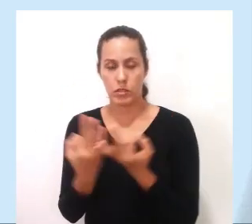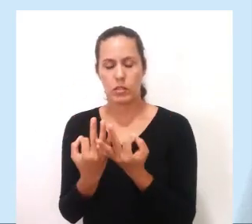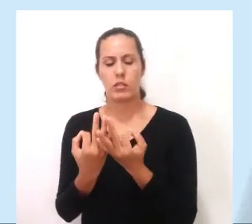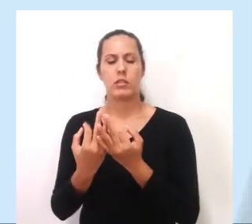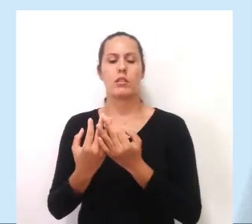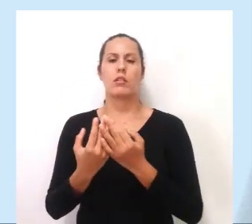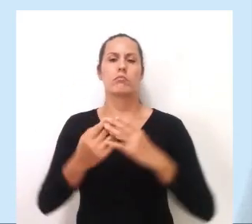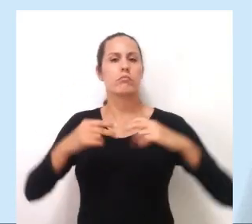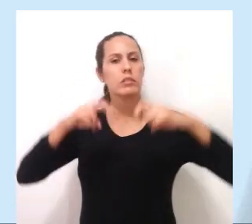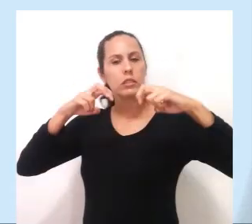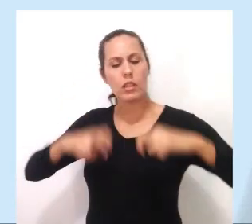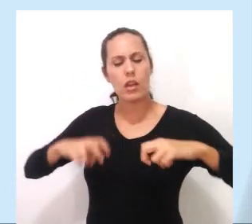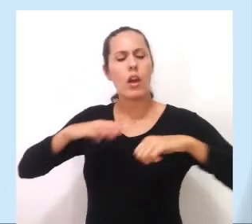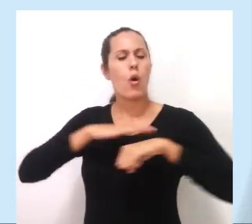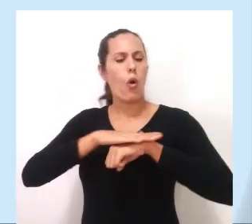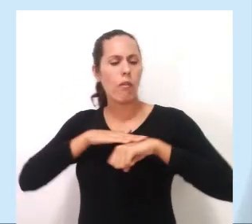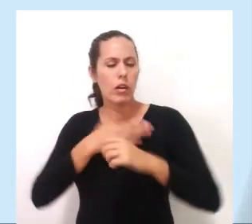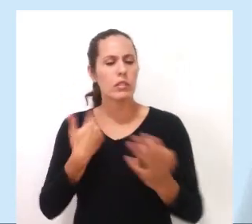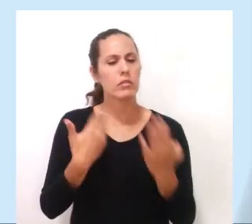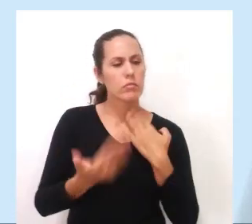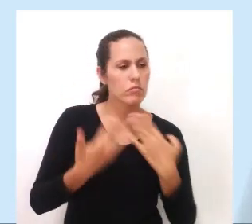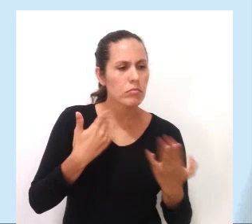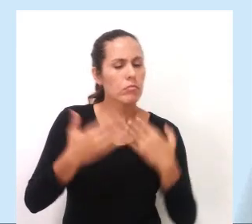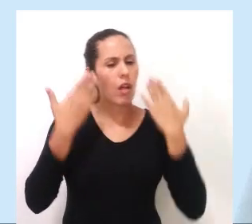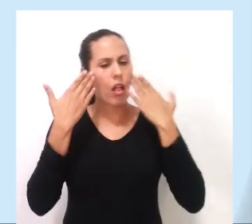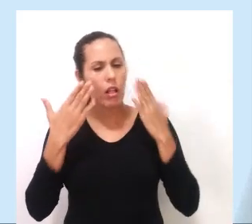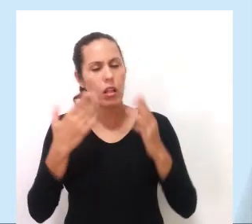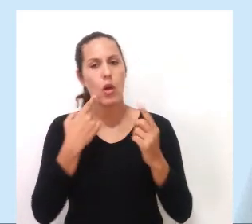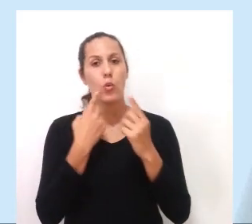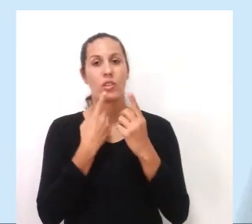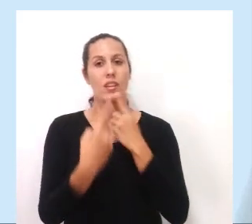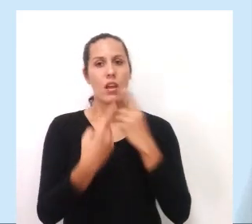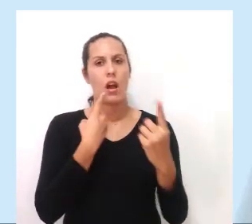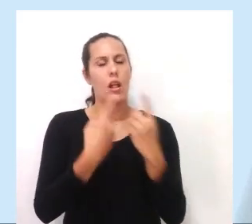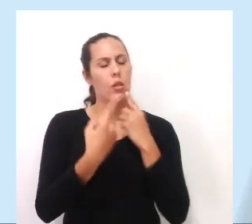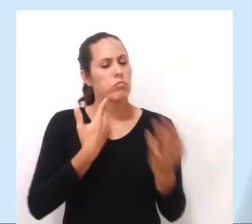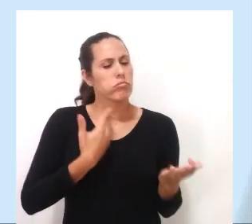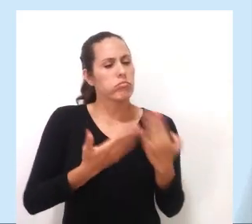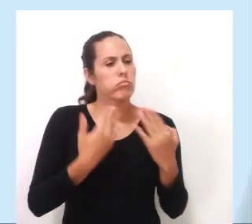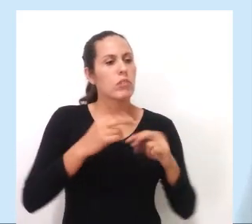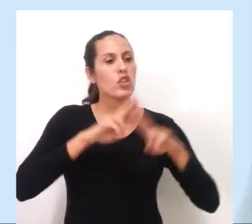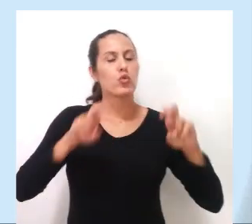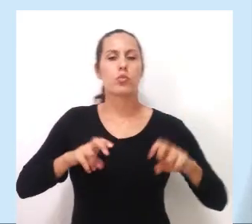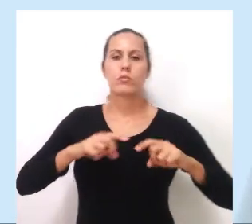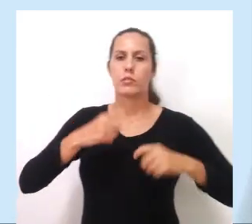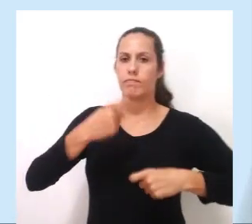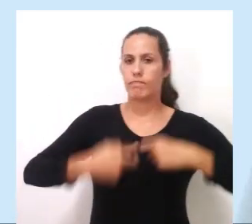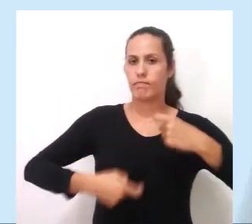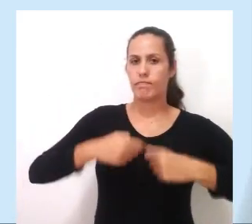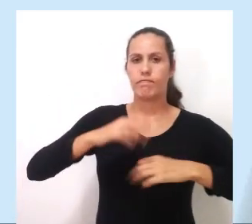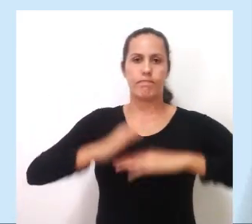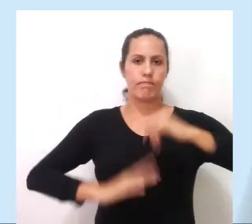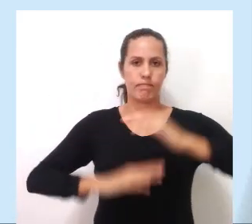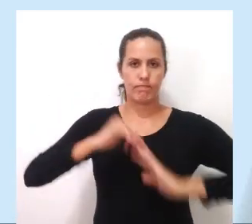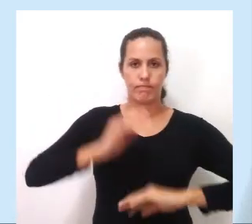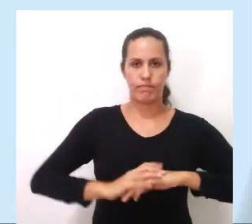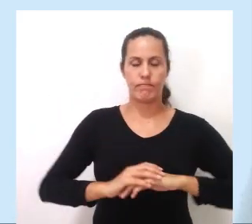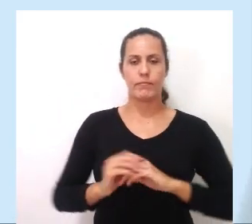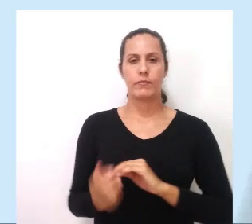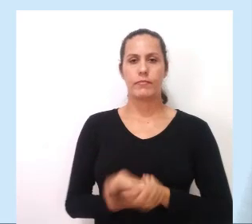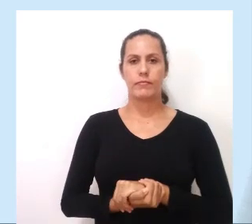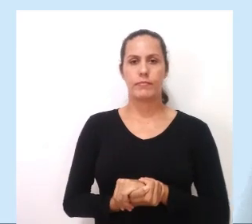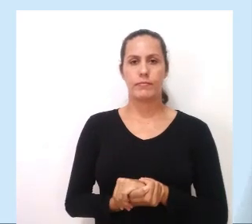os pais eles conversem abertamente com os seus filhos em relação ao sexo e